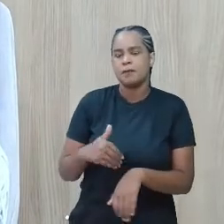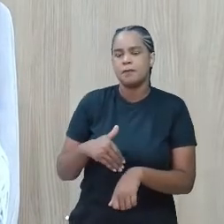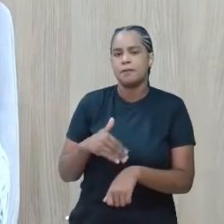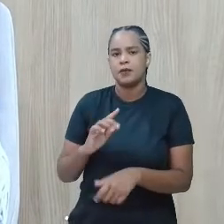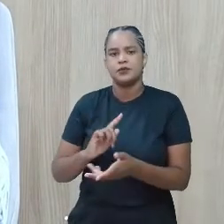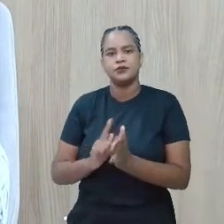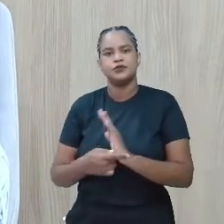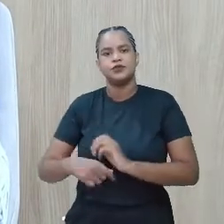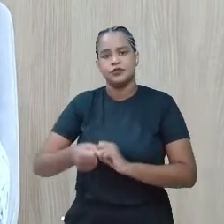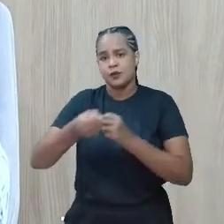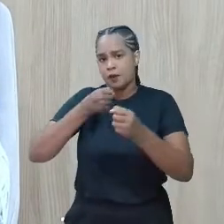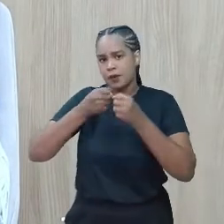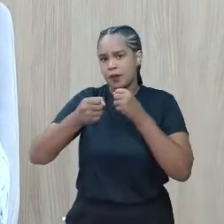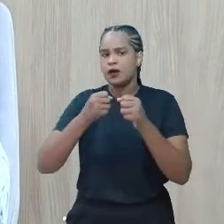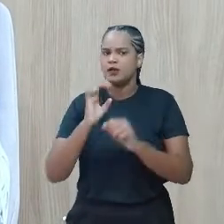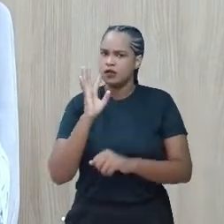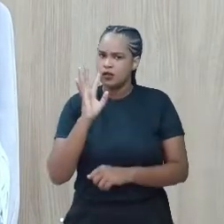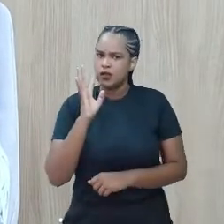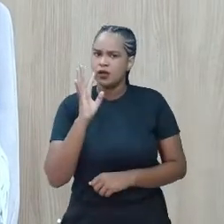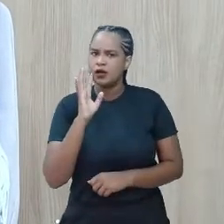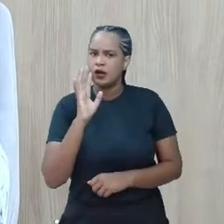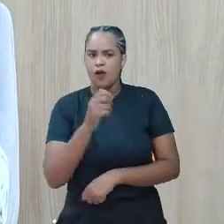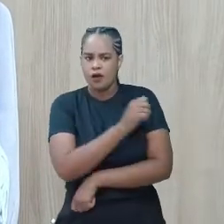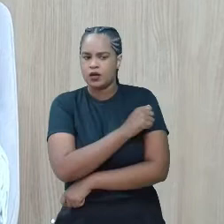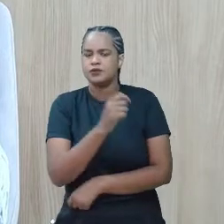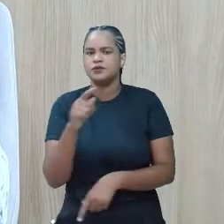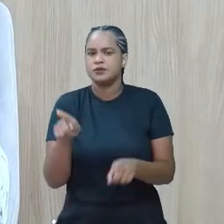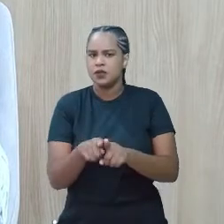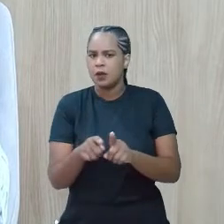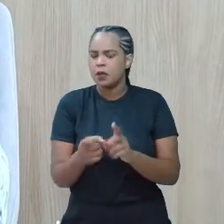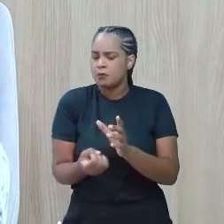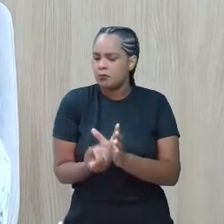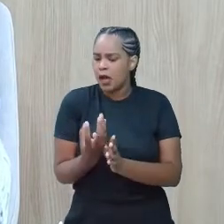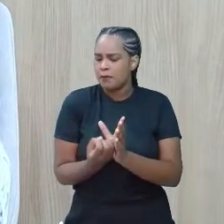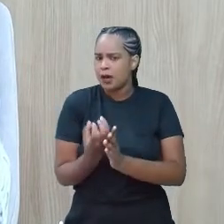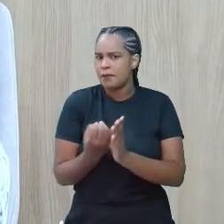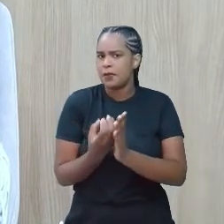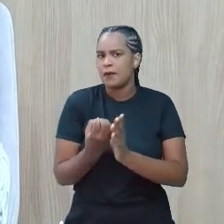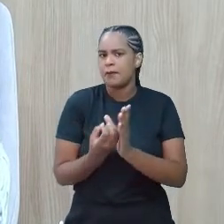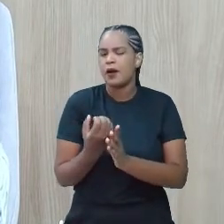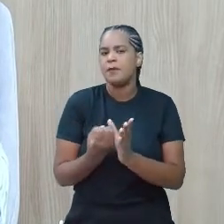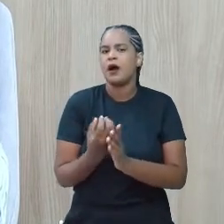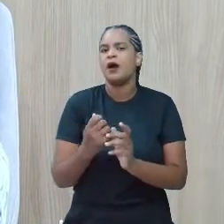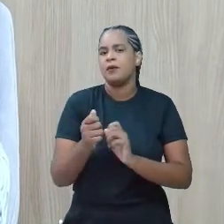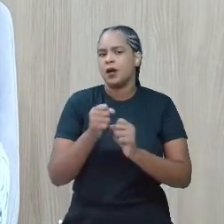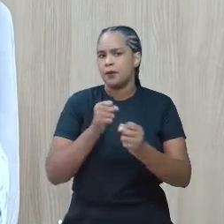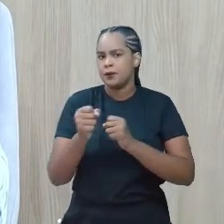bacana saber que, né, nossos alunos estão também produzindo esses gêneros.